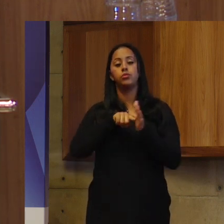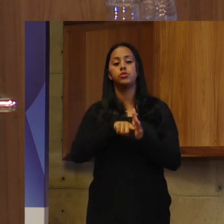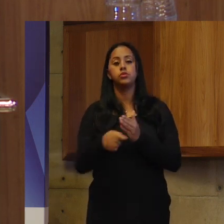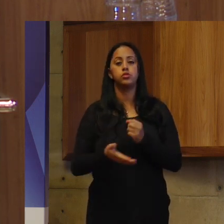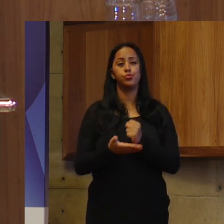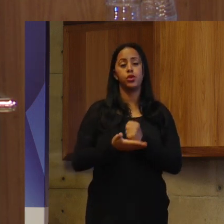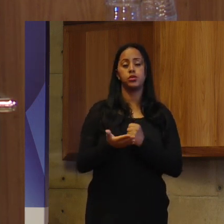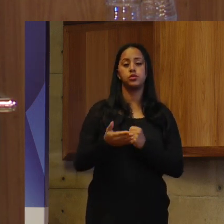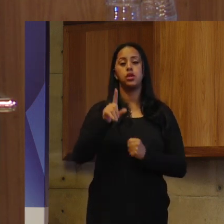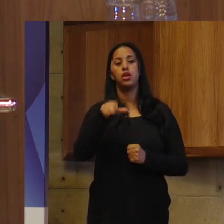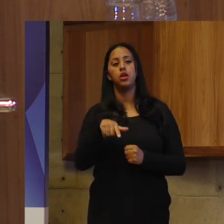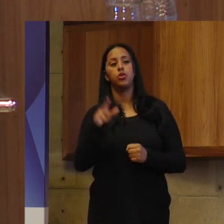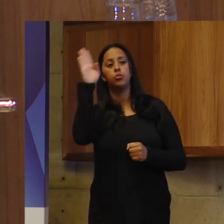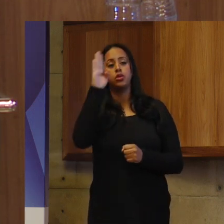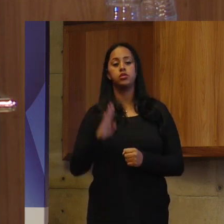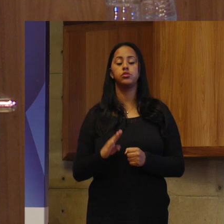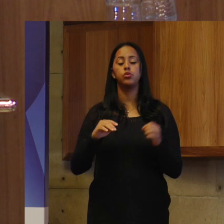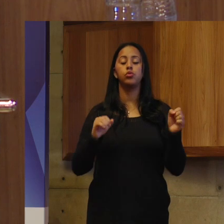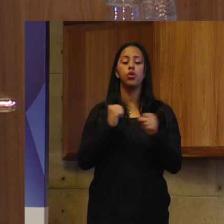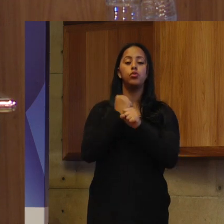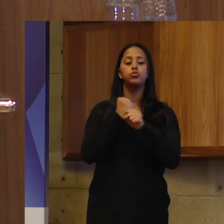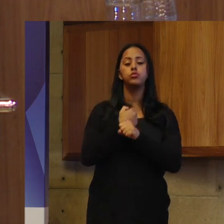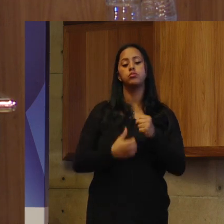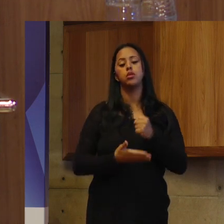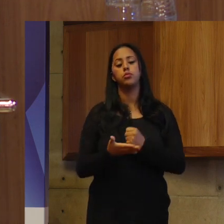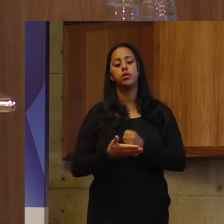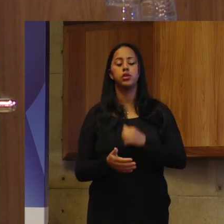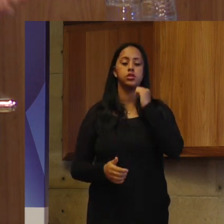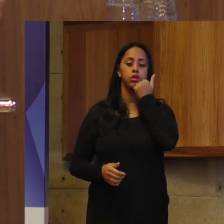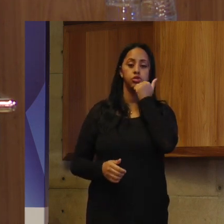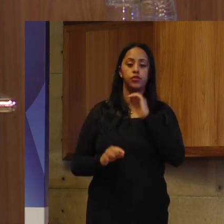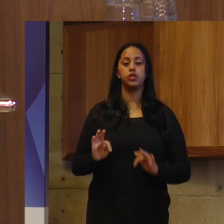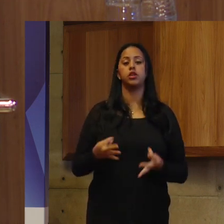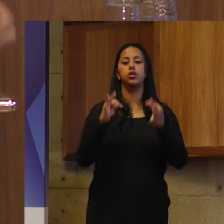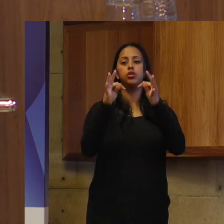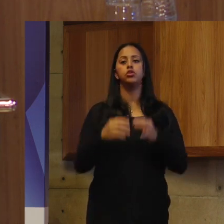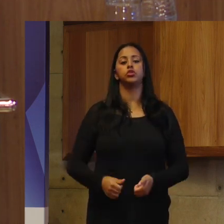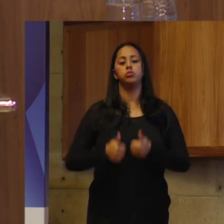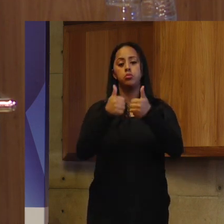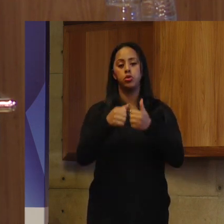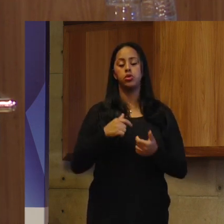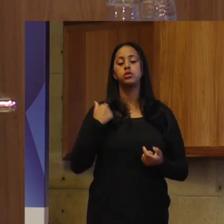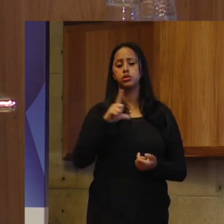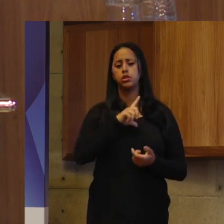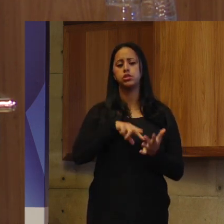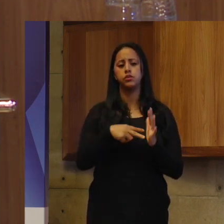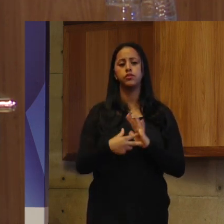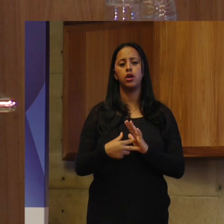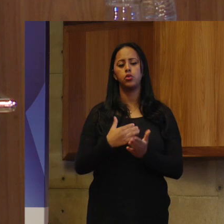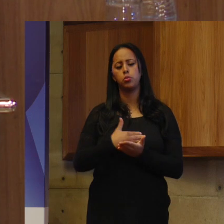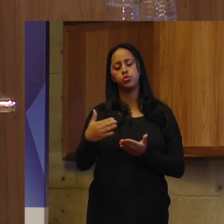base é que o Brasil construiu uma base científica e tecnológica relevante, significativa, desde os